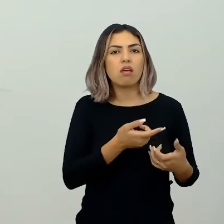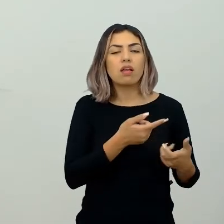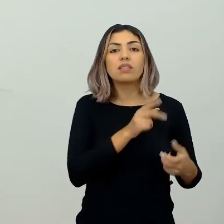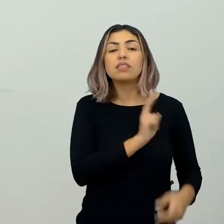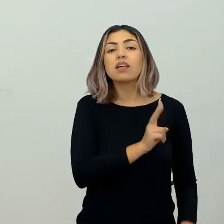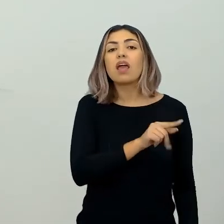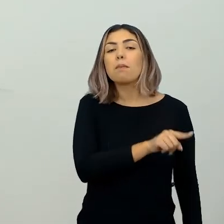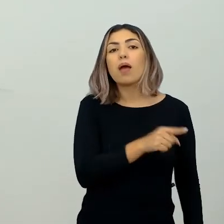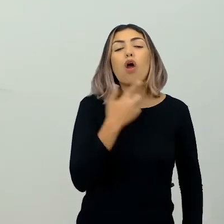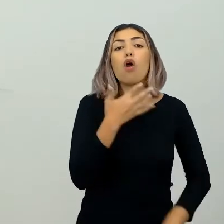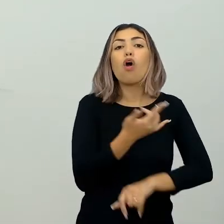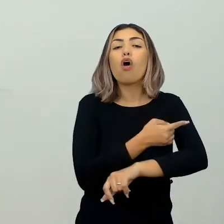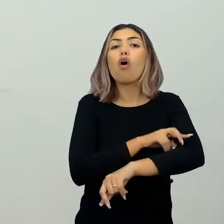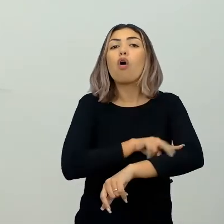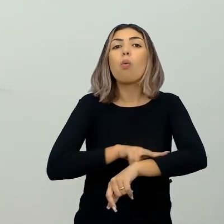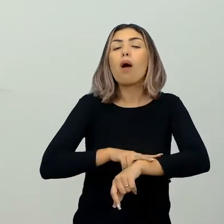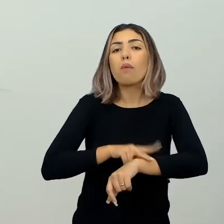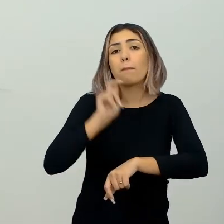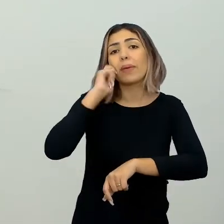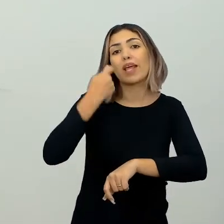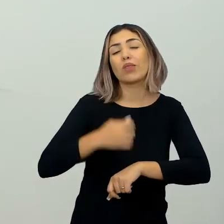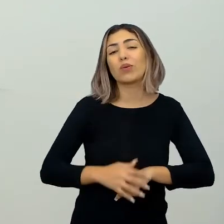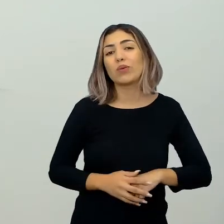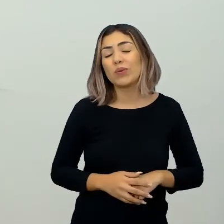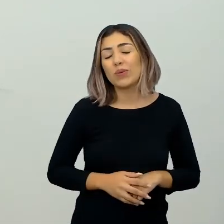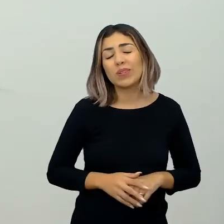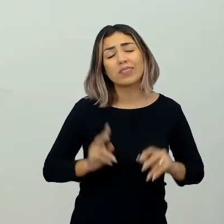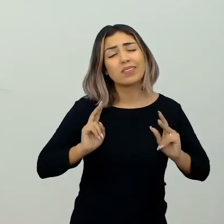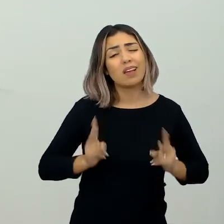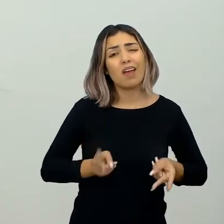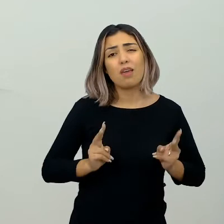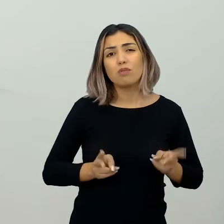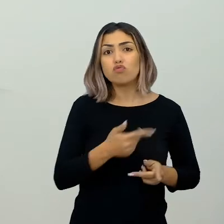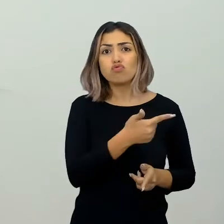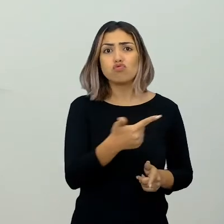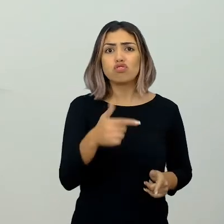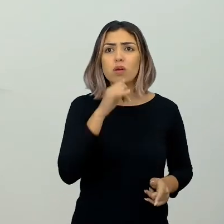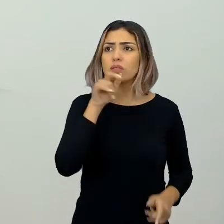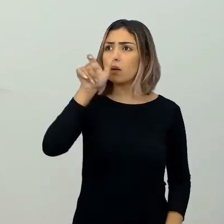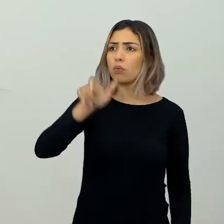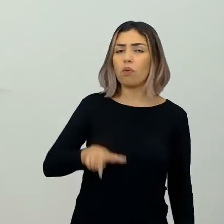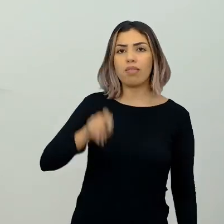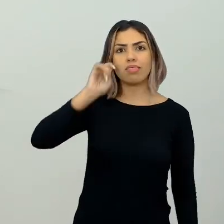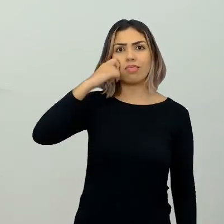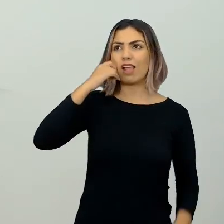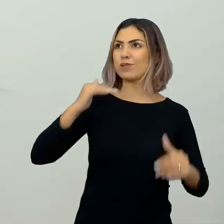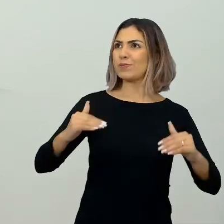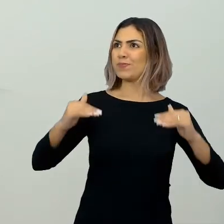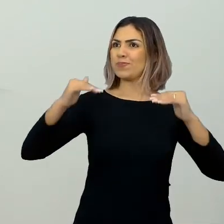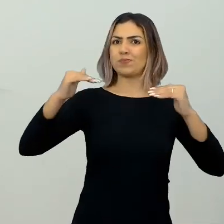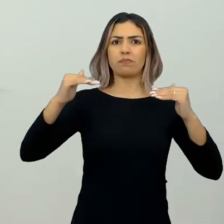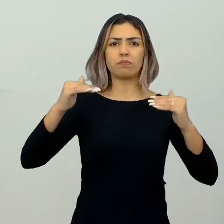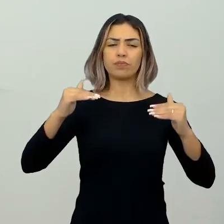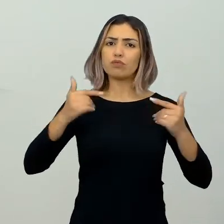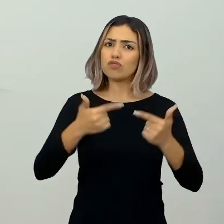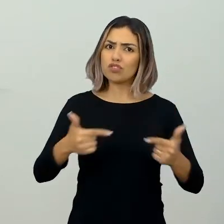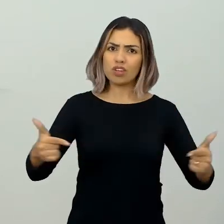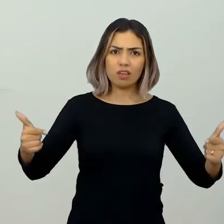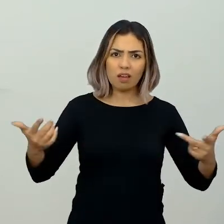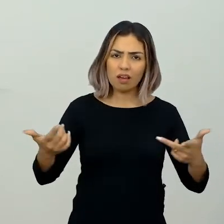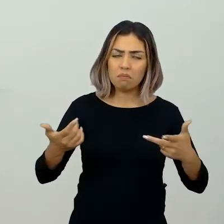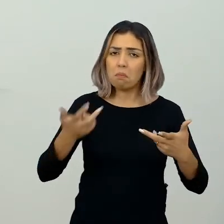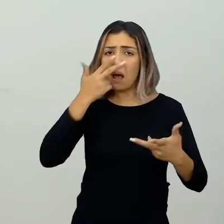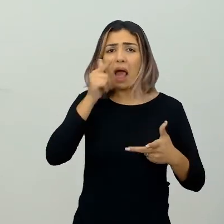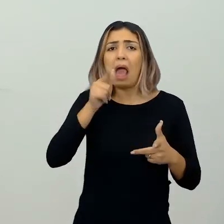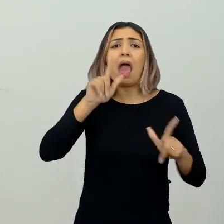né? E não havia o protagonismo, portanto, dessas pessoas, mesmo nas novelas. Então a